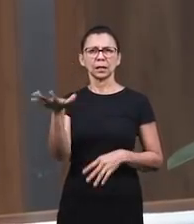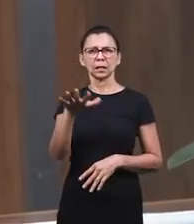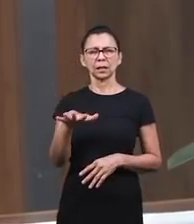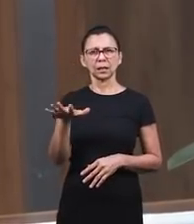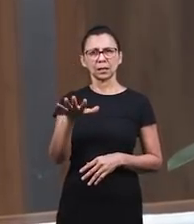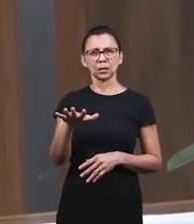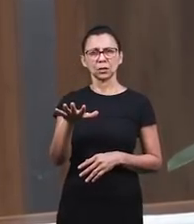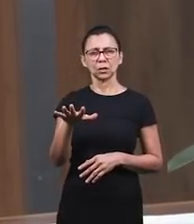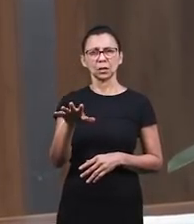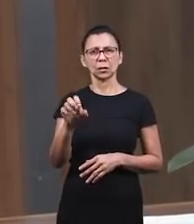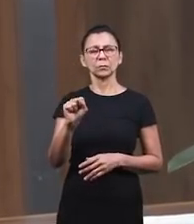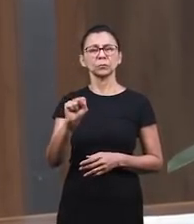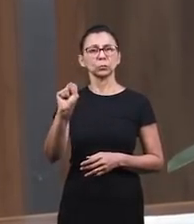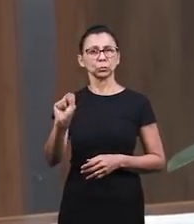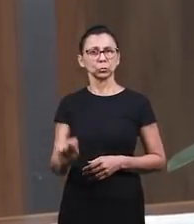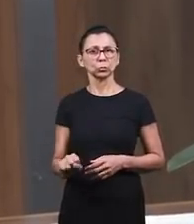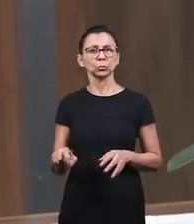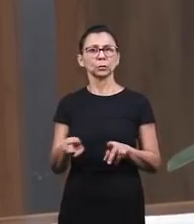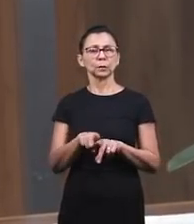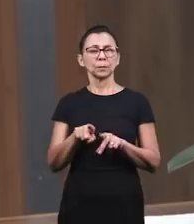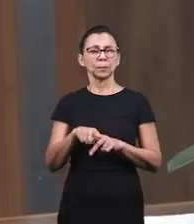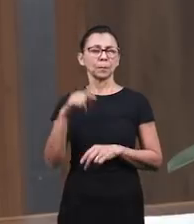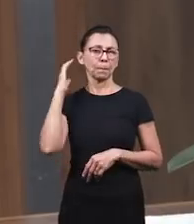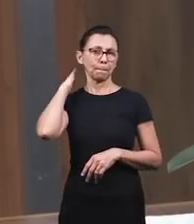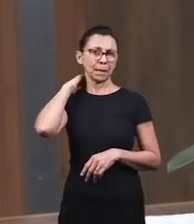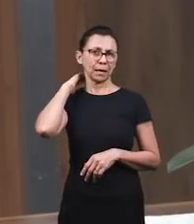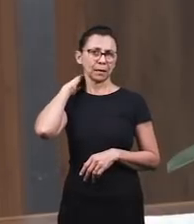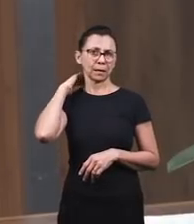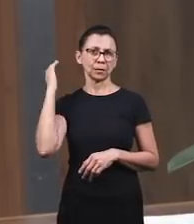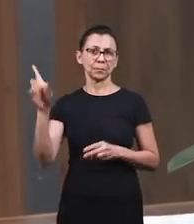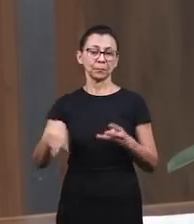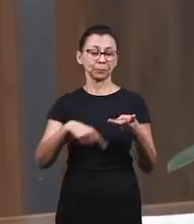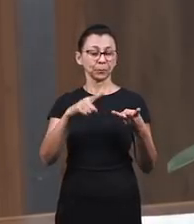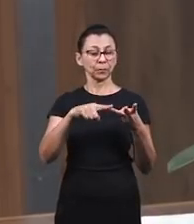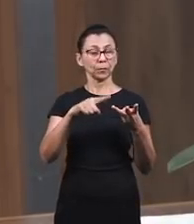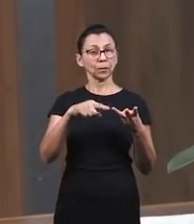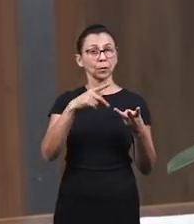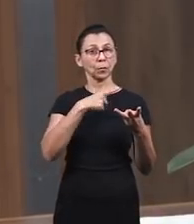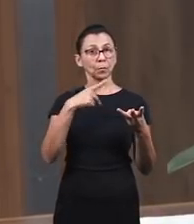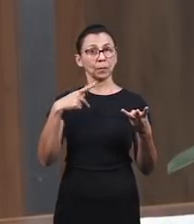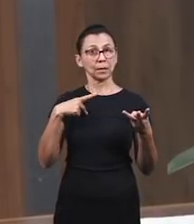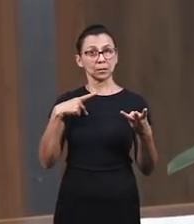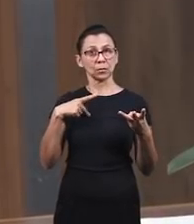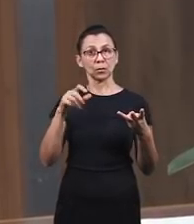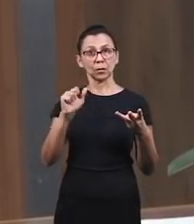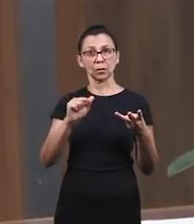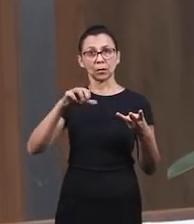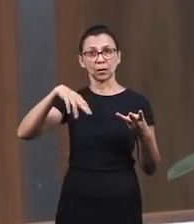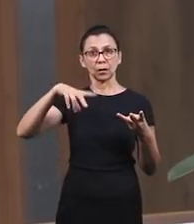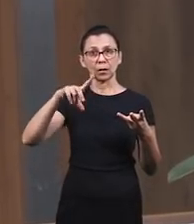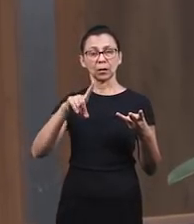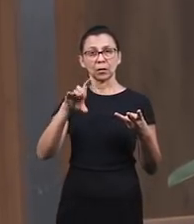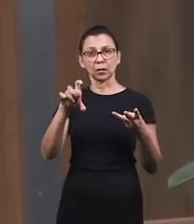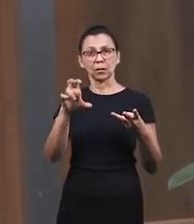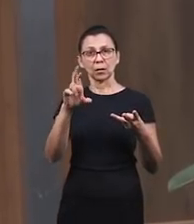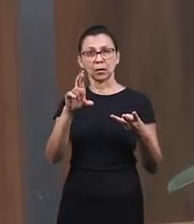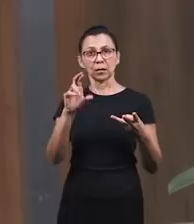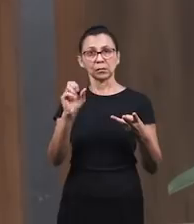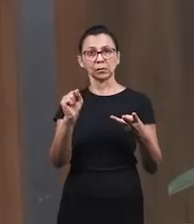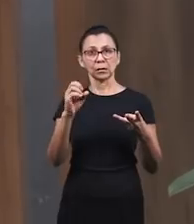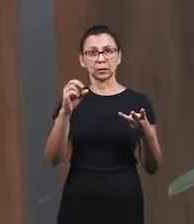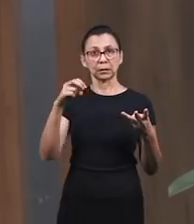E na sequência teremos a participação do pastor Anderson Angelis Rosa. Ele é pastor da